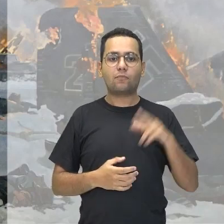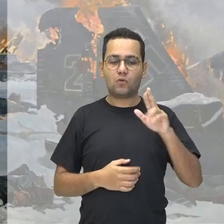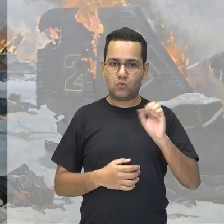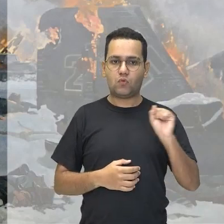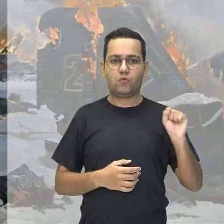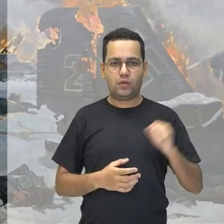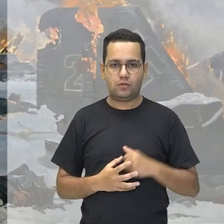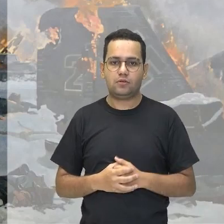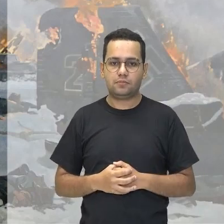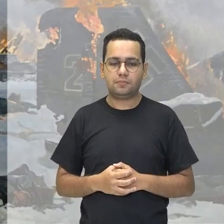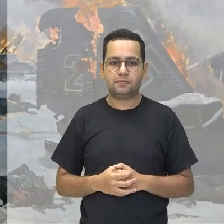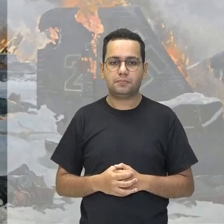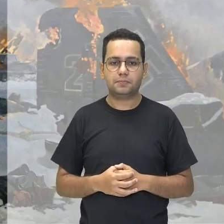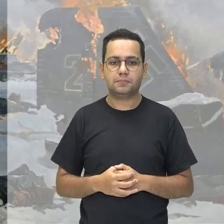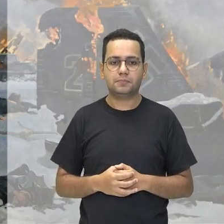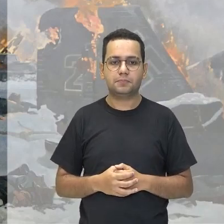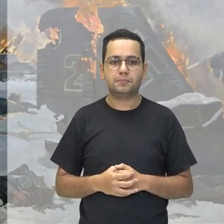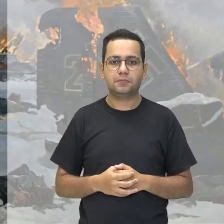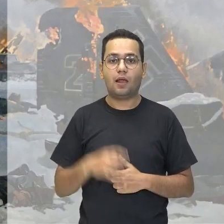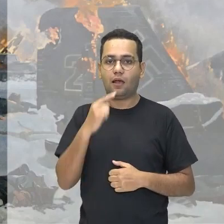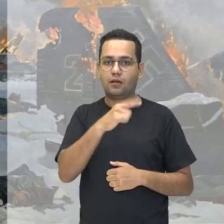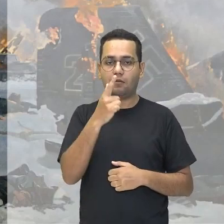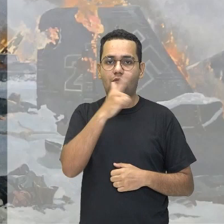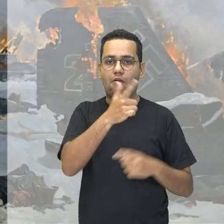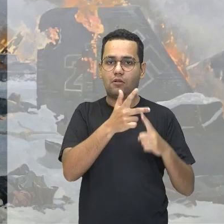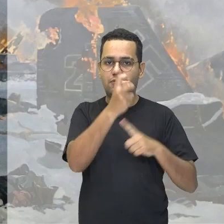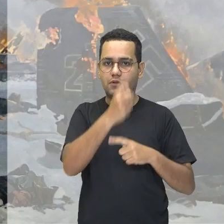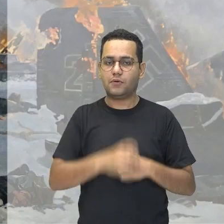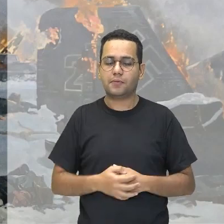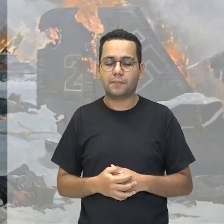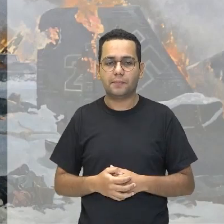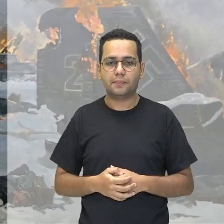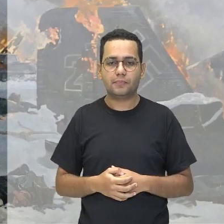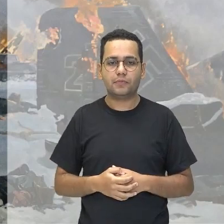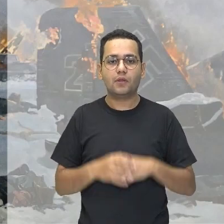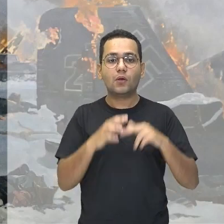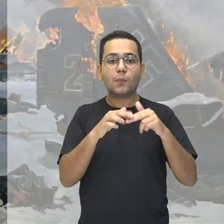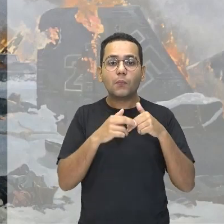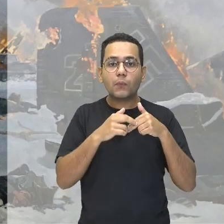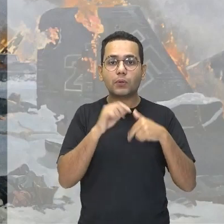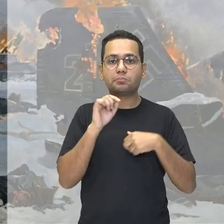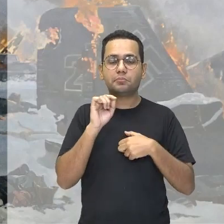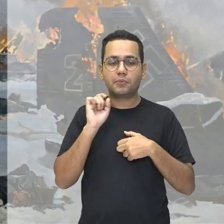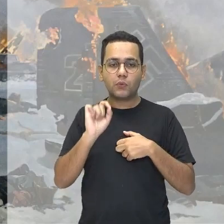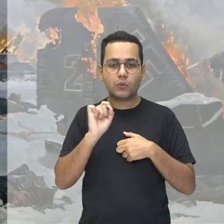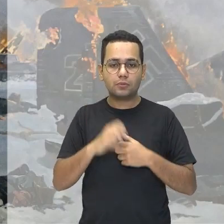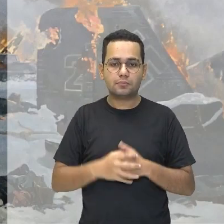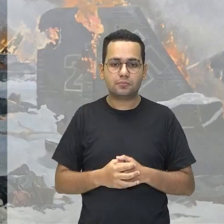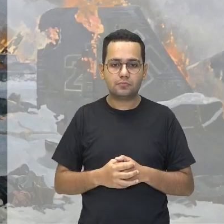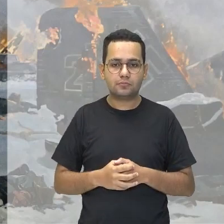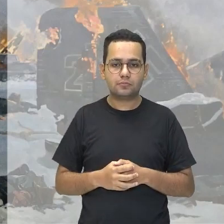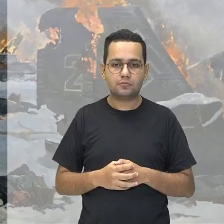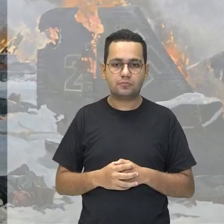nazista. Foi a primeira vez, de fato, que um general nazista consegue ali,